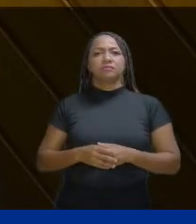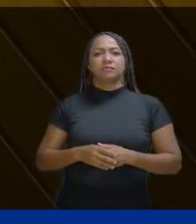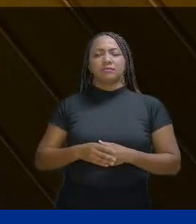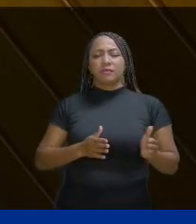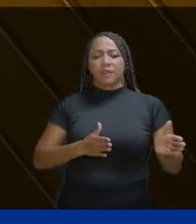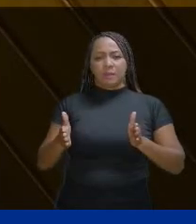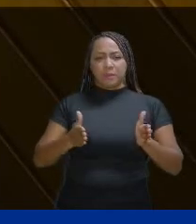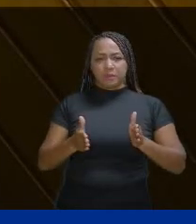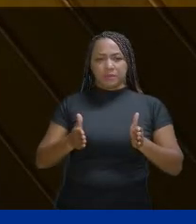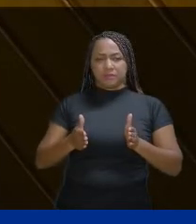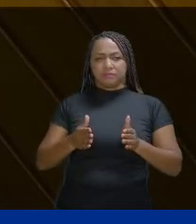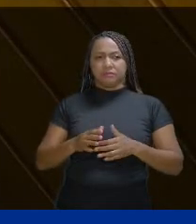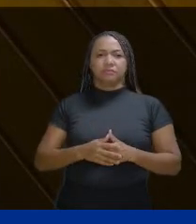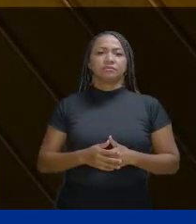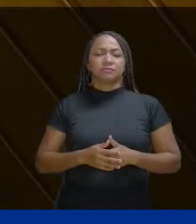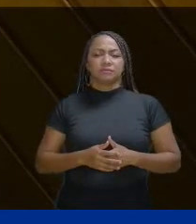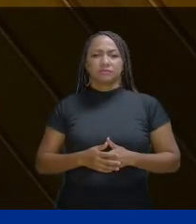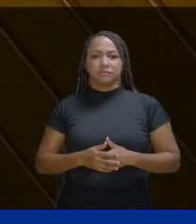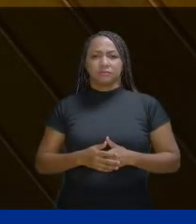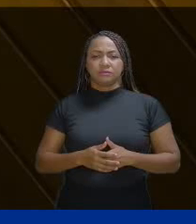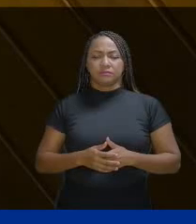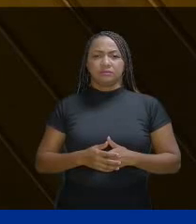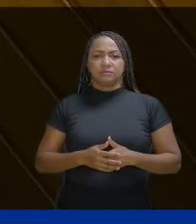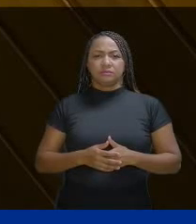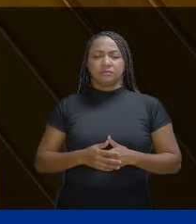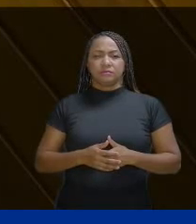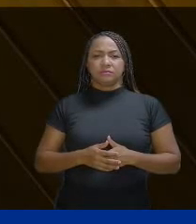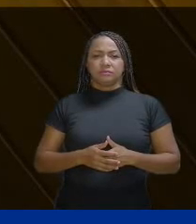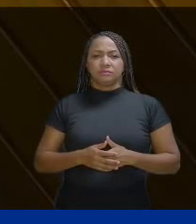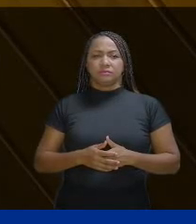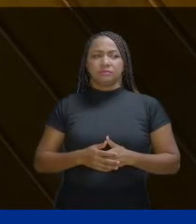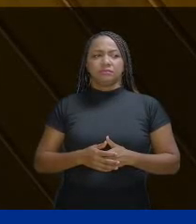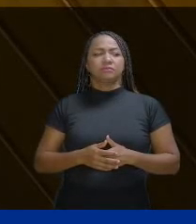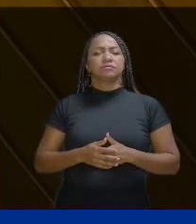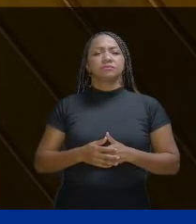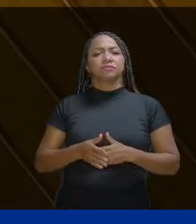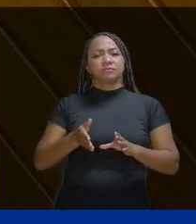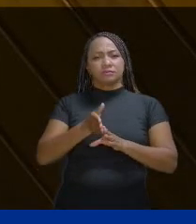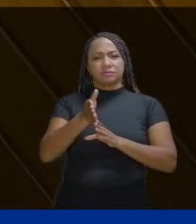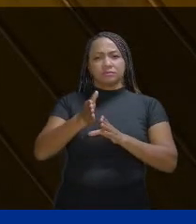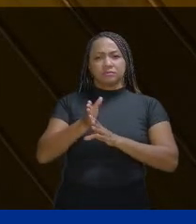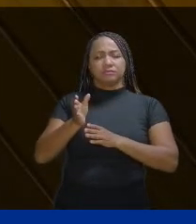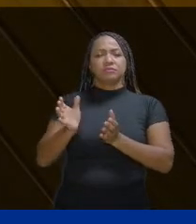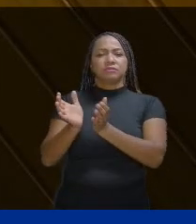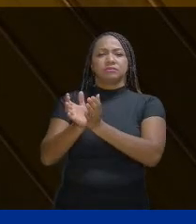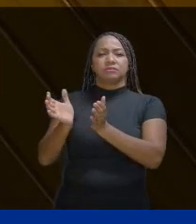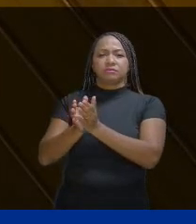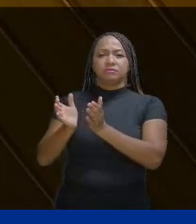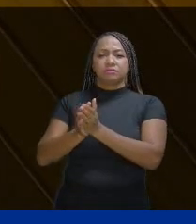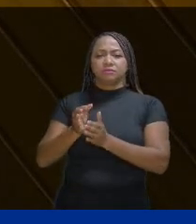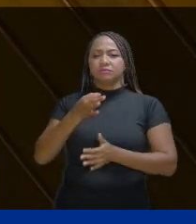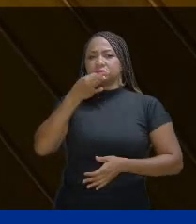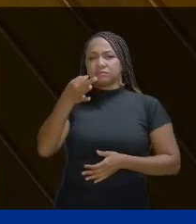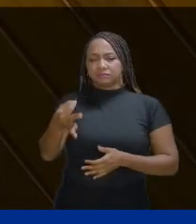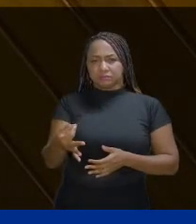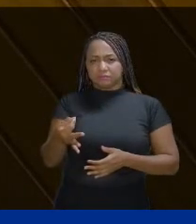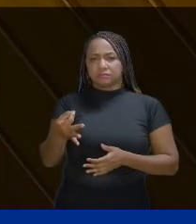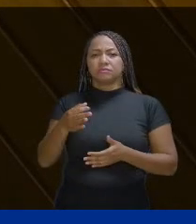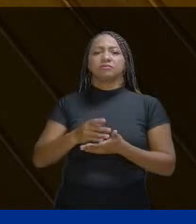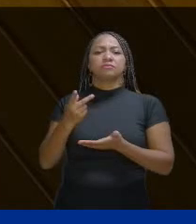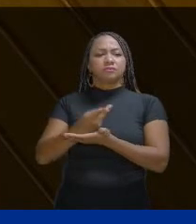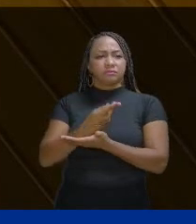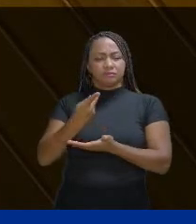sem de 3 de impugnações. 2025. 20ª Sessão Ante Judiciária a instrução Ordinária do regular, TRAP. o NACEP, em parecer conclusivo, considerou que as